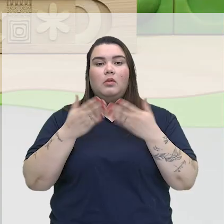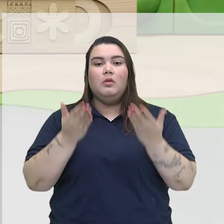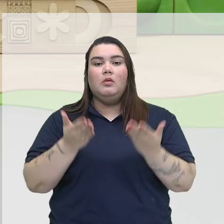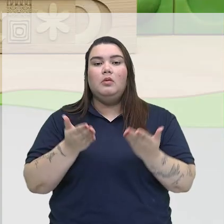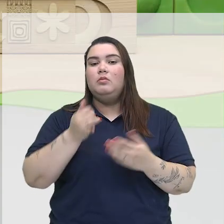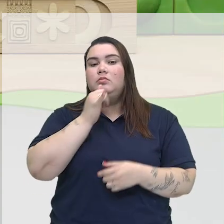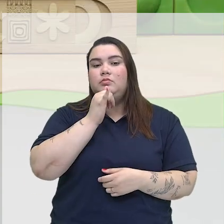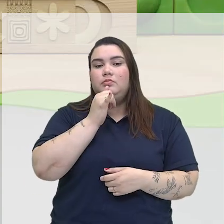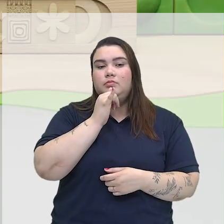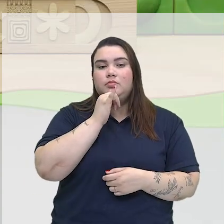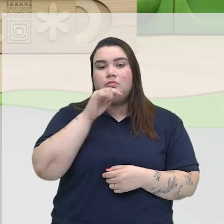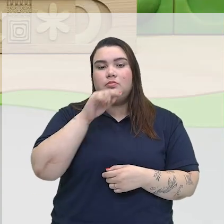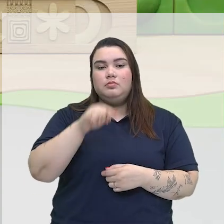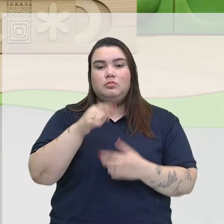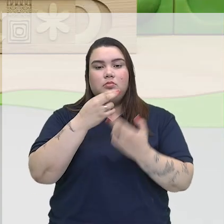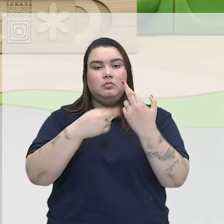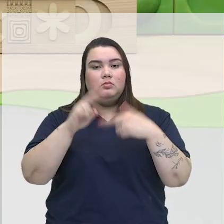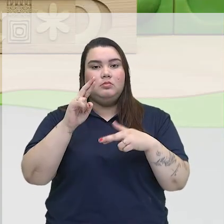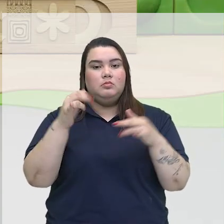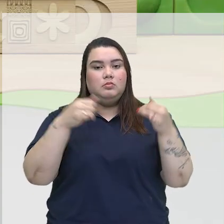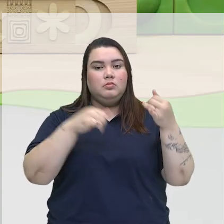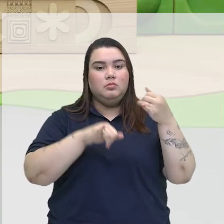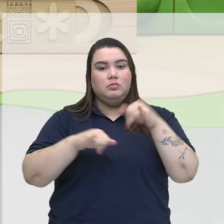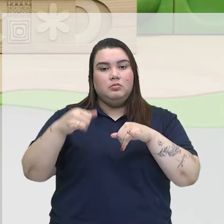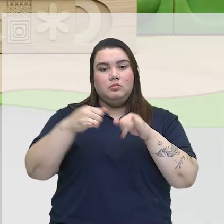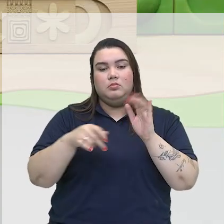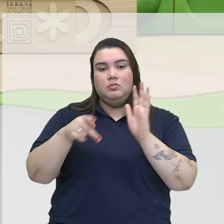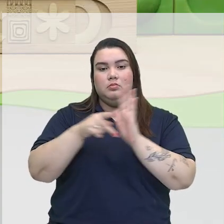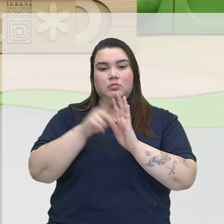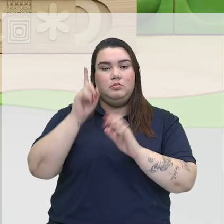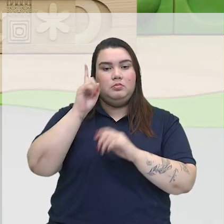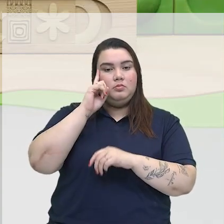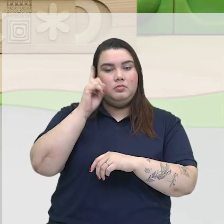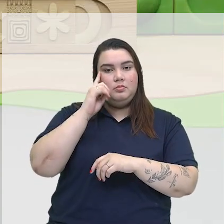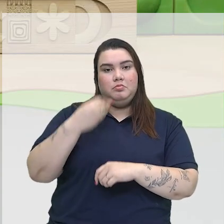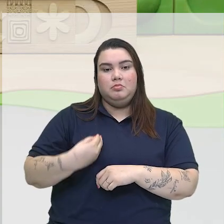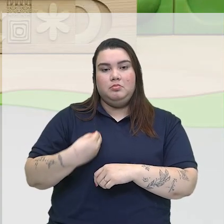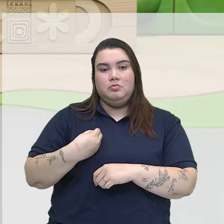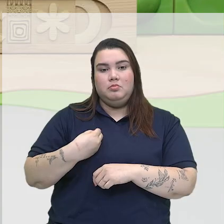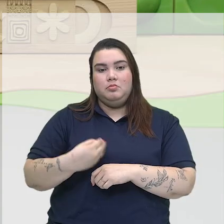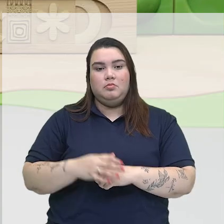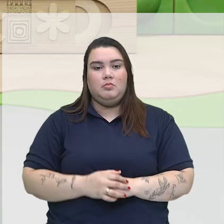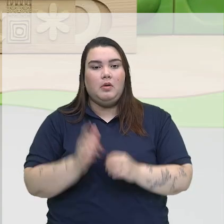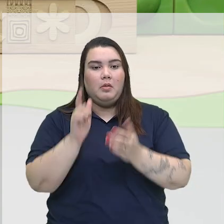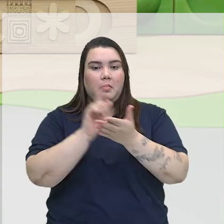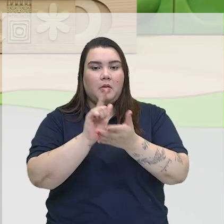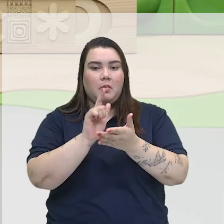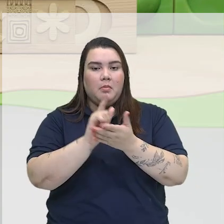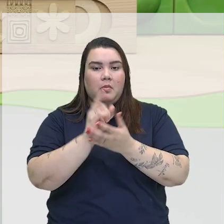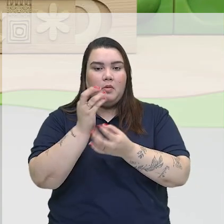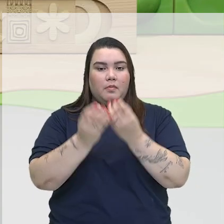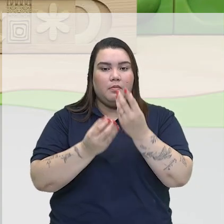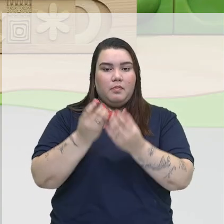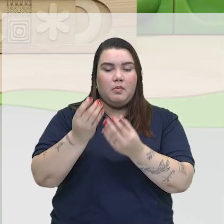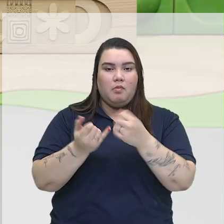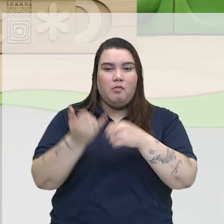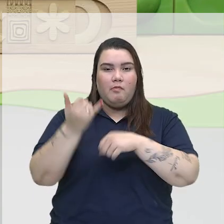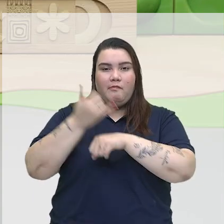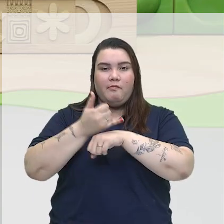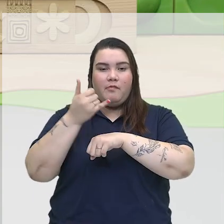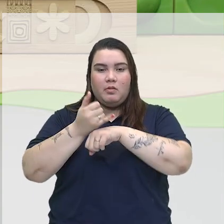exemplos, professoras, dessas reações químicas do nosso cotidiano? A queima de papel,